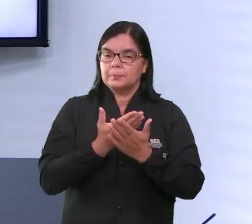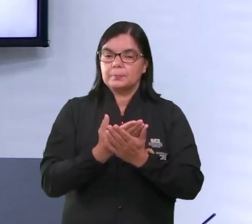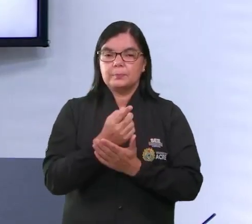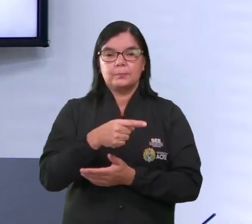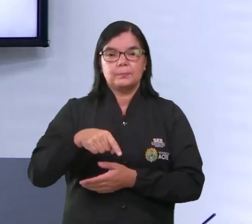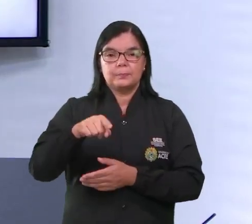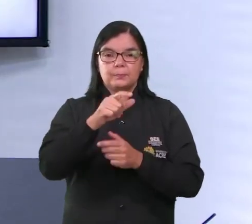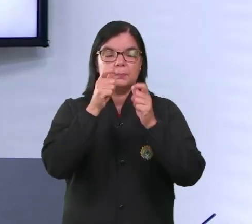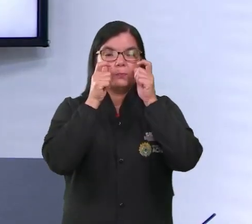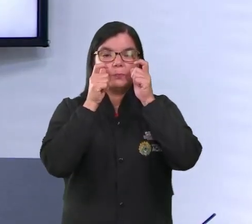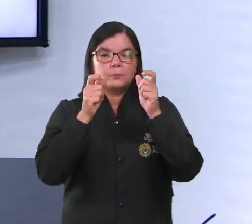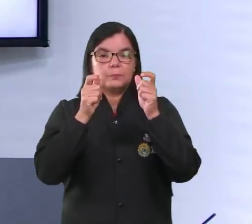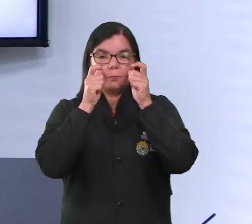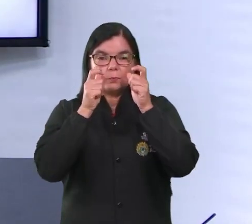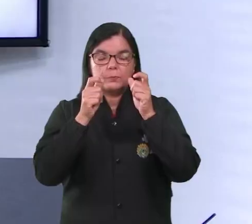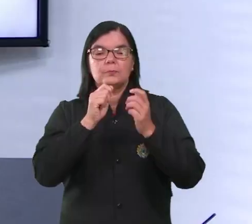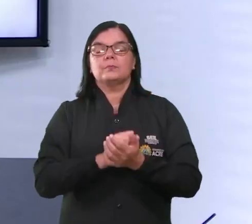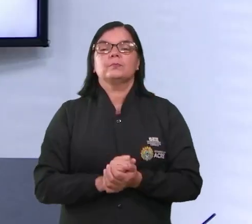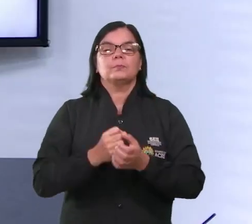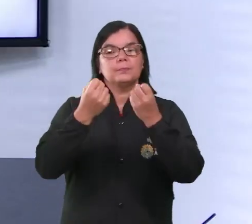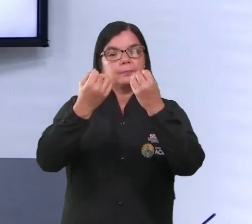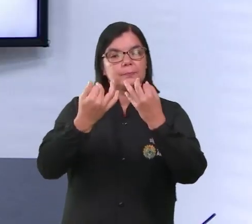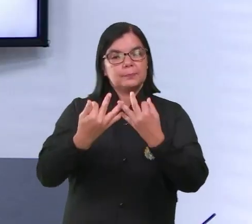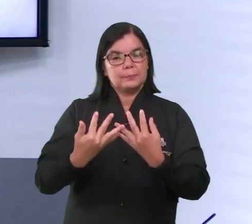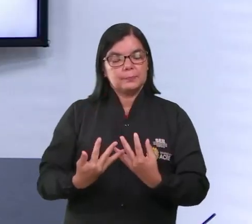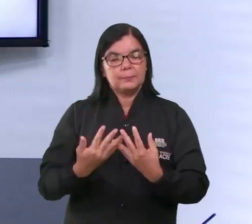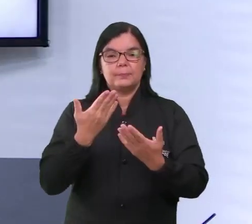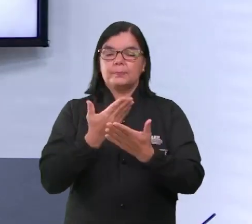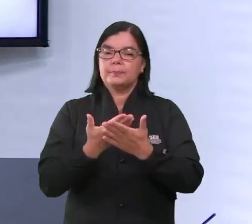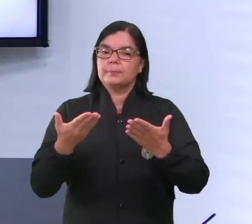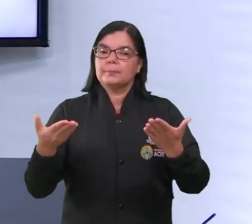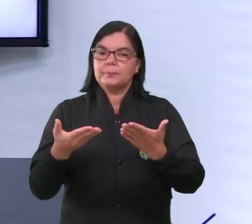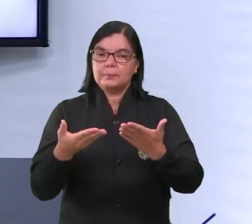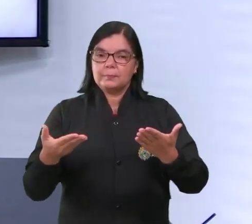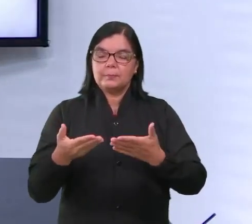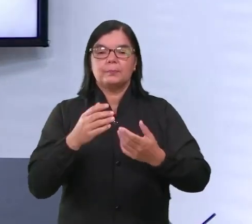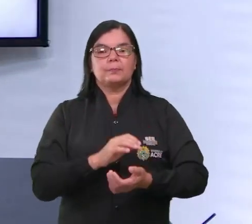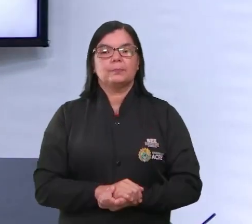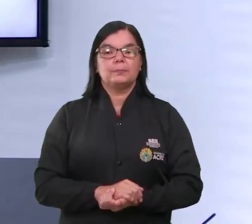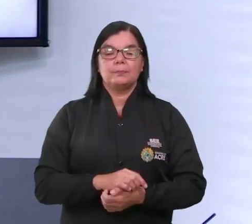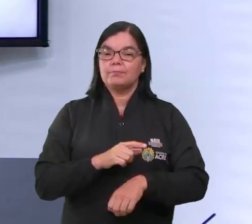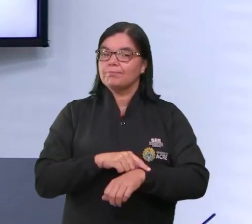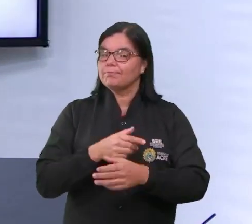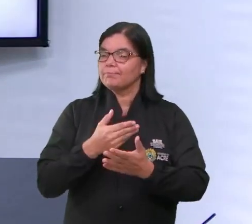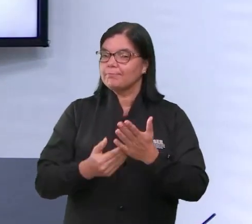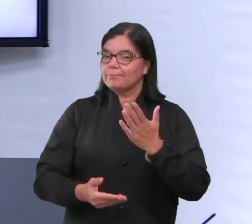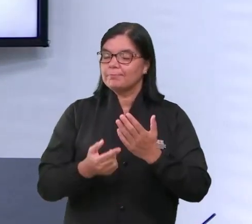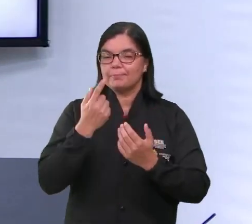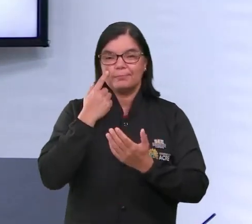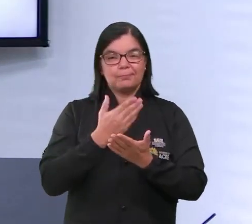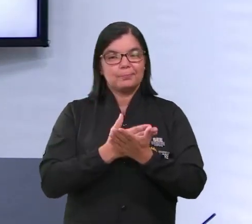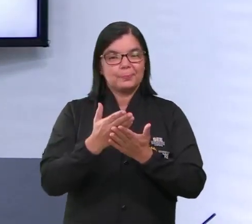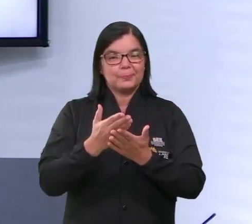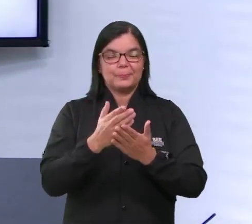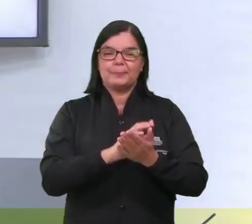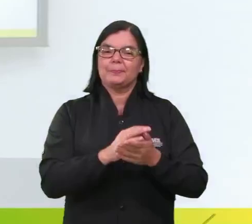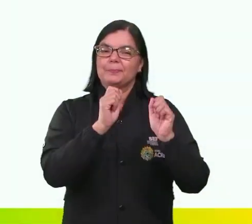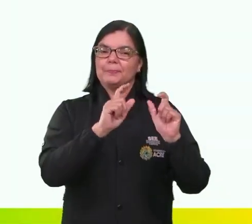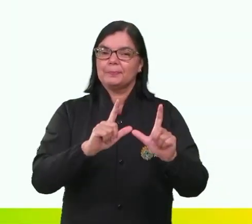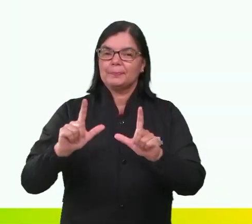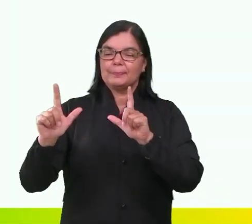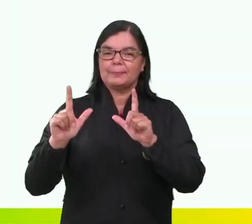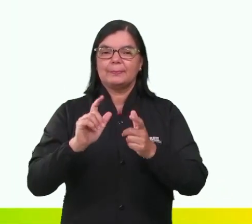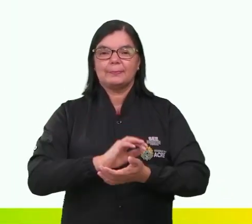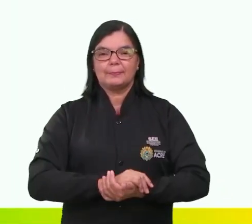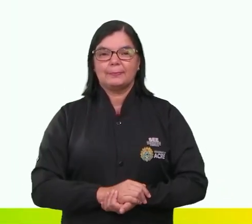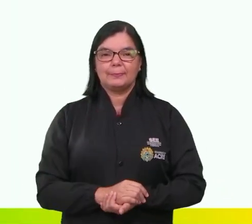preste bastante atenção ao que vai ser passado na aula de hoje e, sem perda de tempo, vamos à nossa aula. Vamos lá.